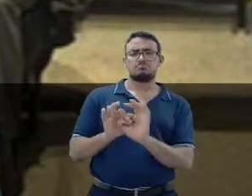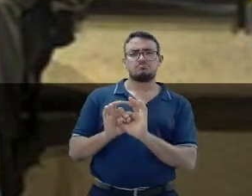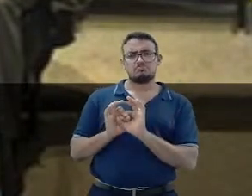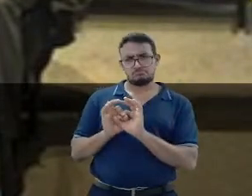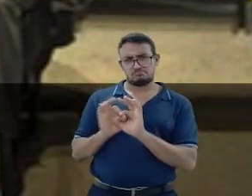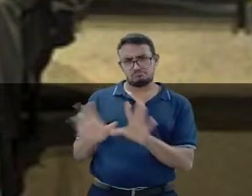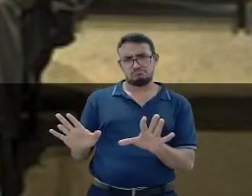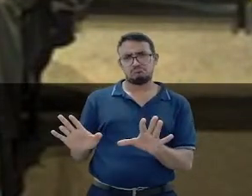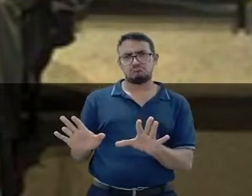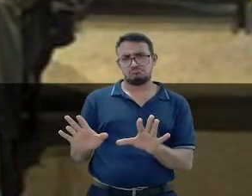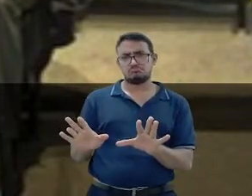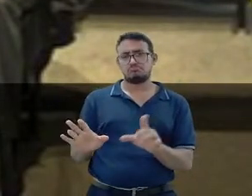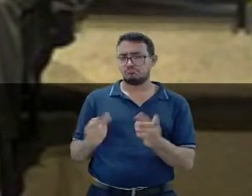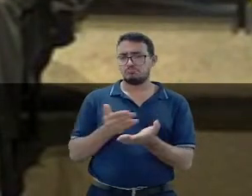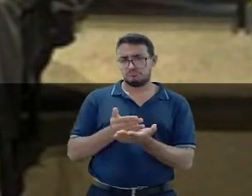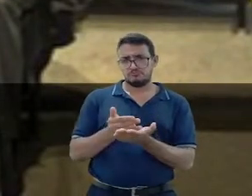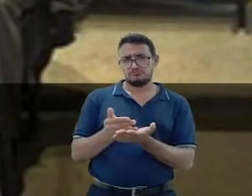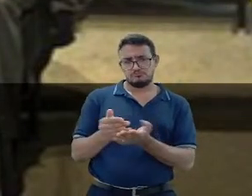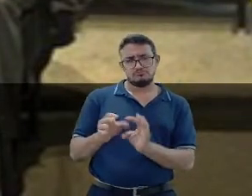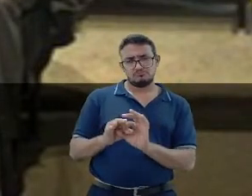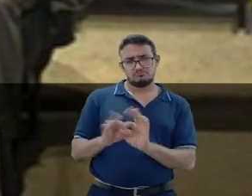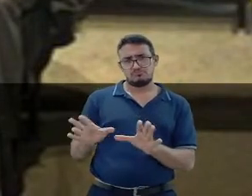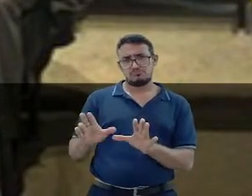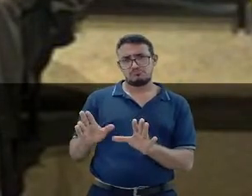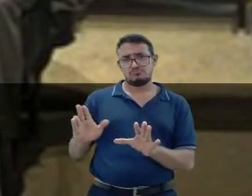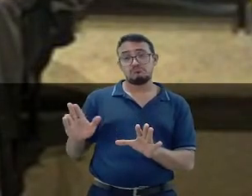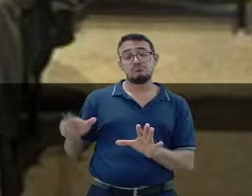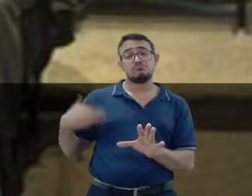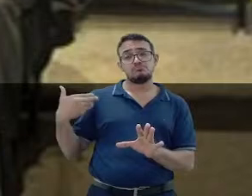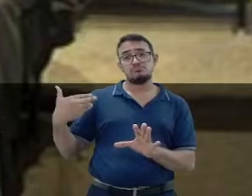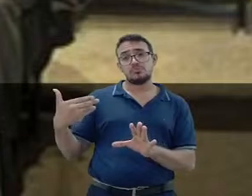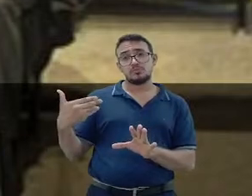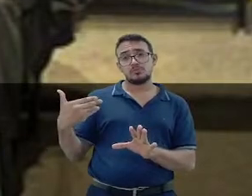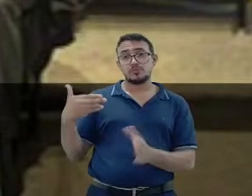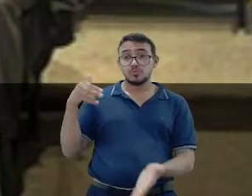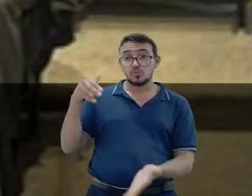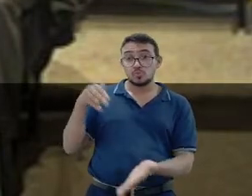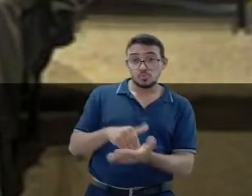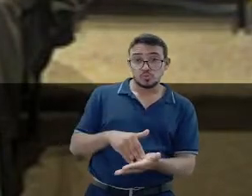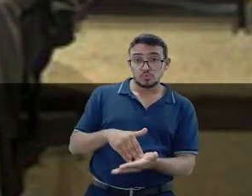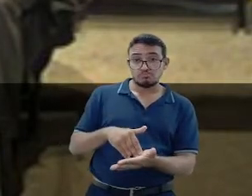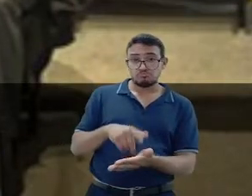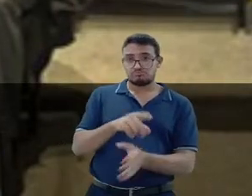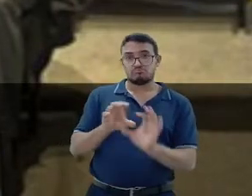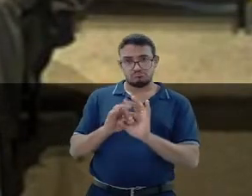nada, no começo ela permitia. Mas após esse último, esta última alta